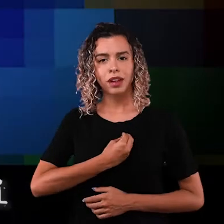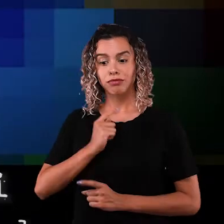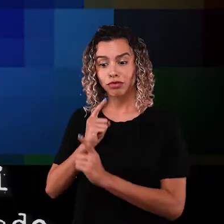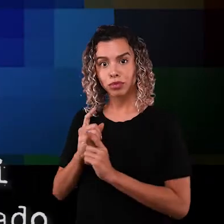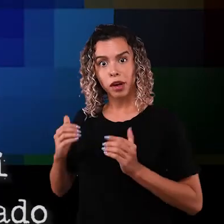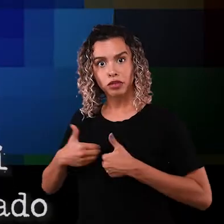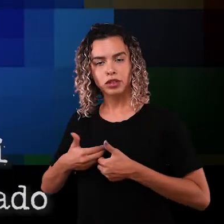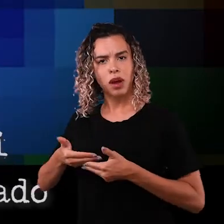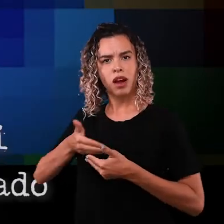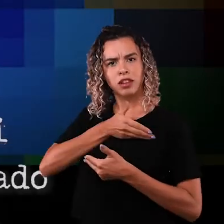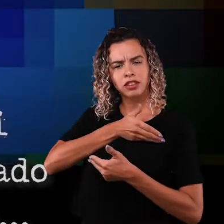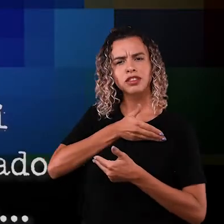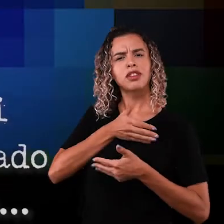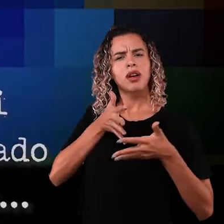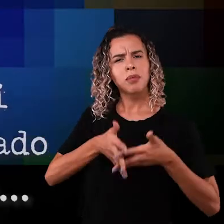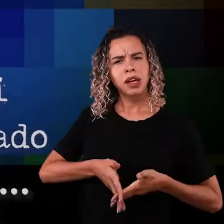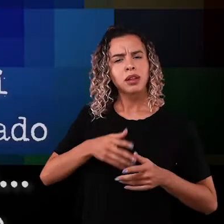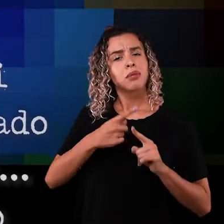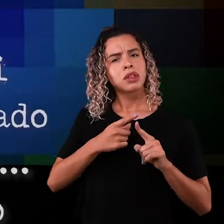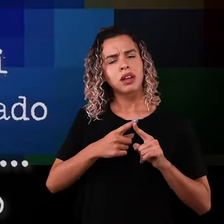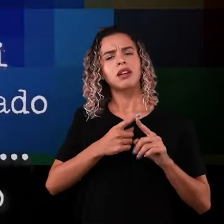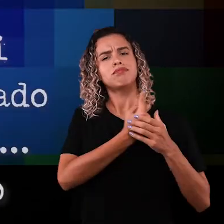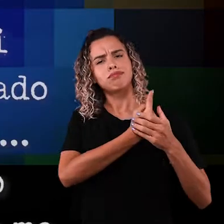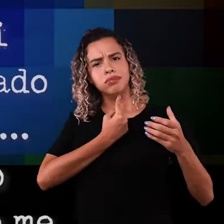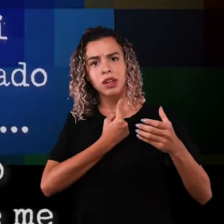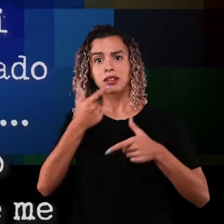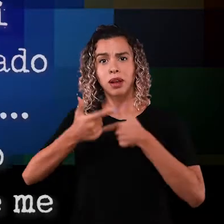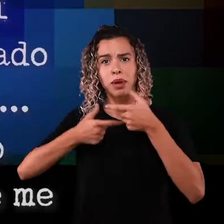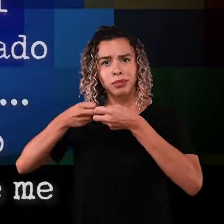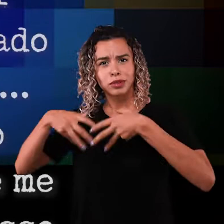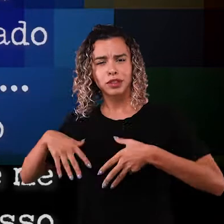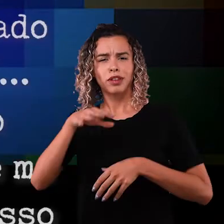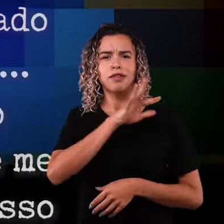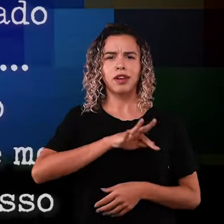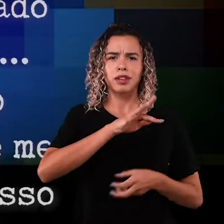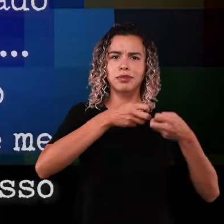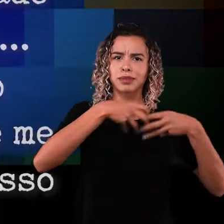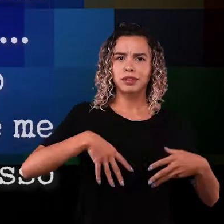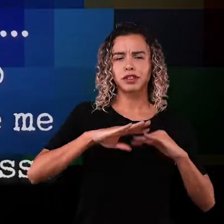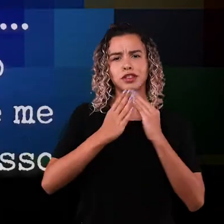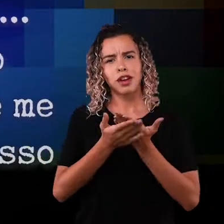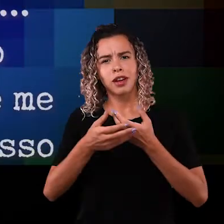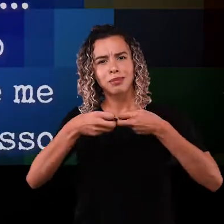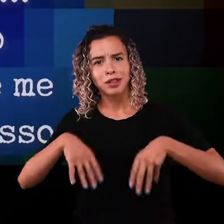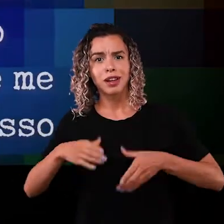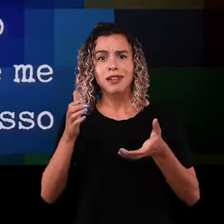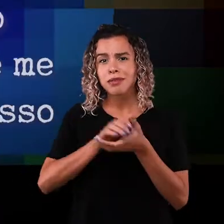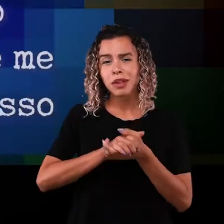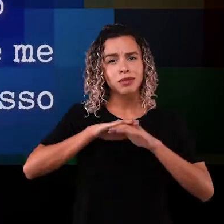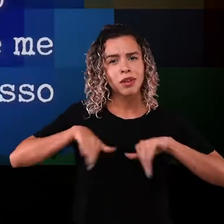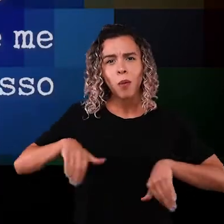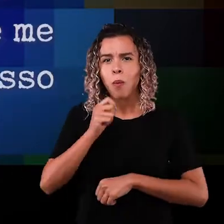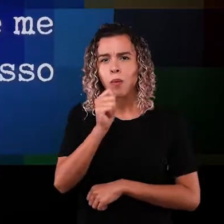Minha vida antes do diagnóstico foi complicada. Já fui excluído e prejudicado no trabalho, na faculdade, na escola. Meu